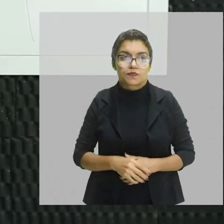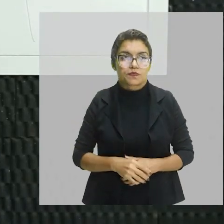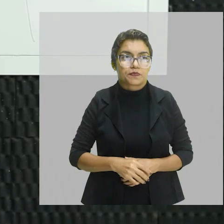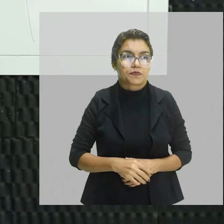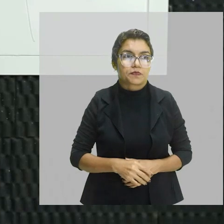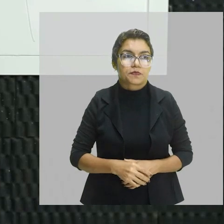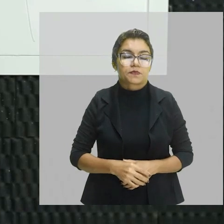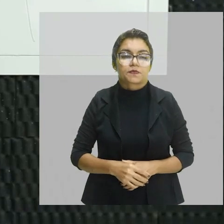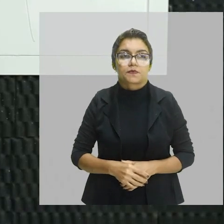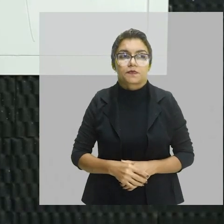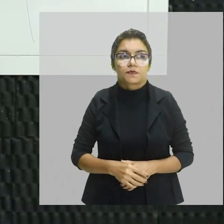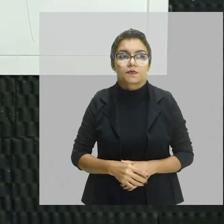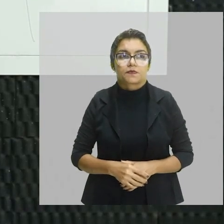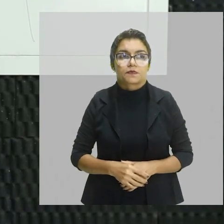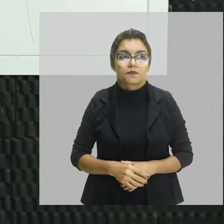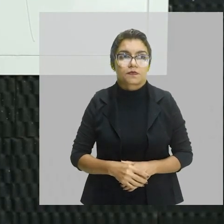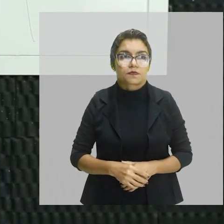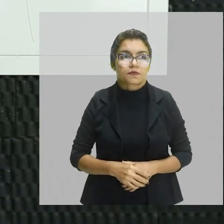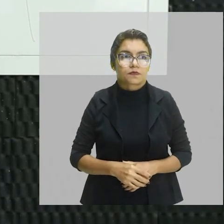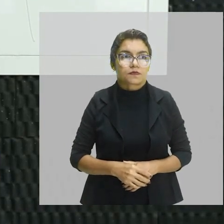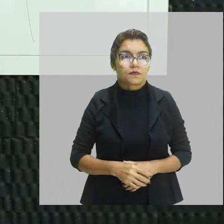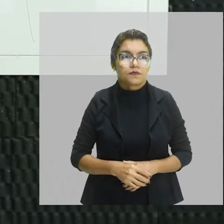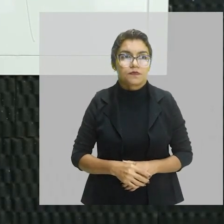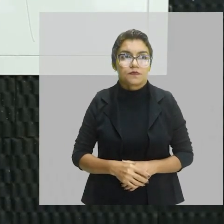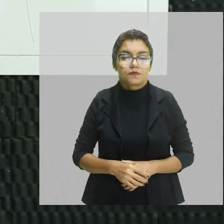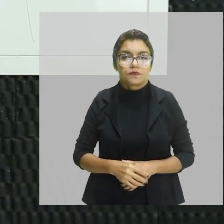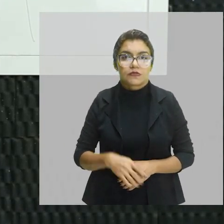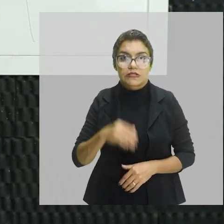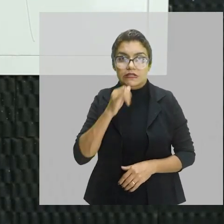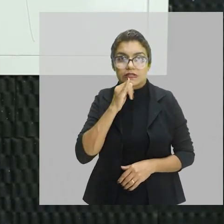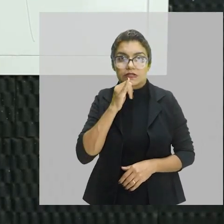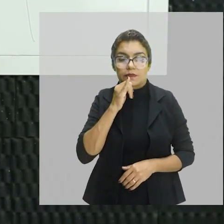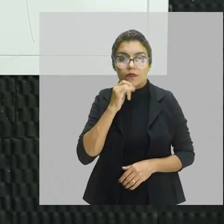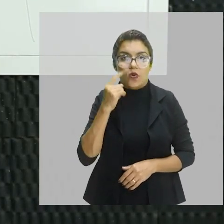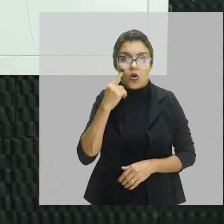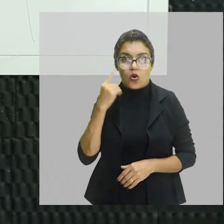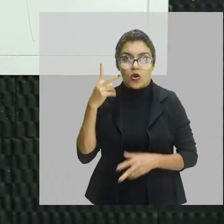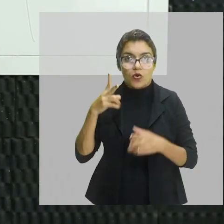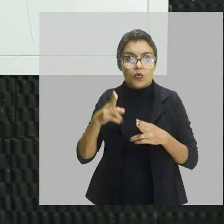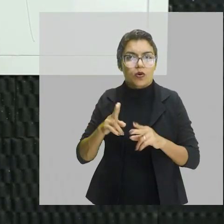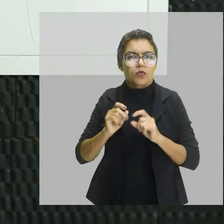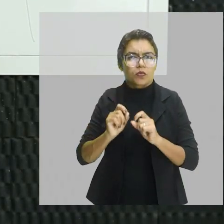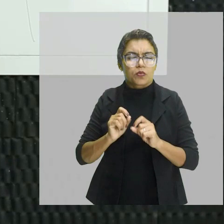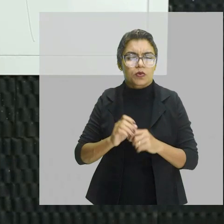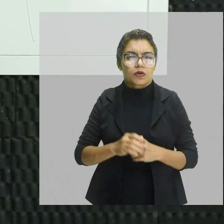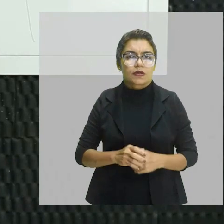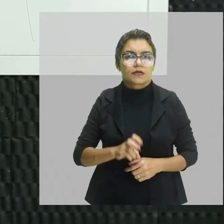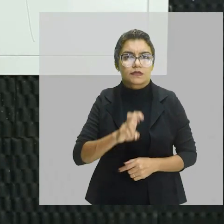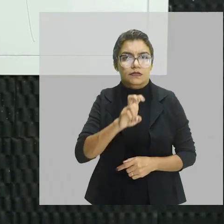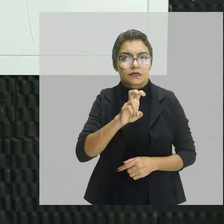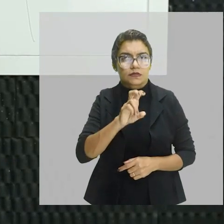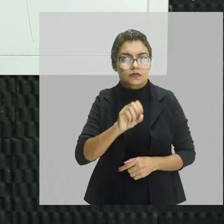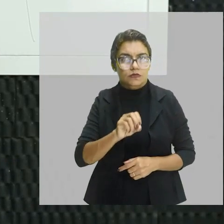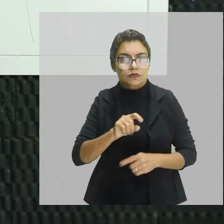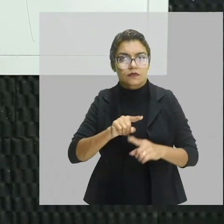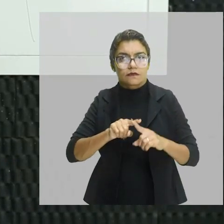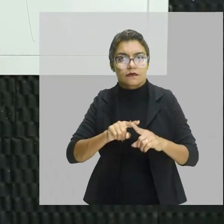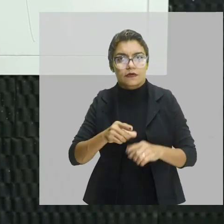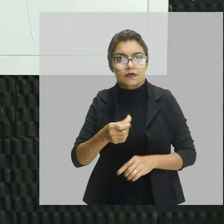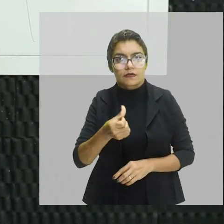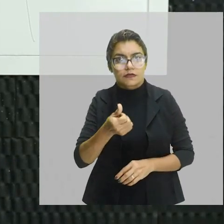Joule por minuto, certo? Que é o mesmo que 50